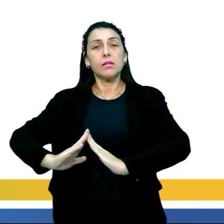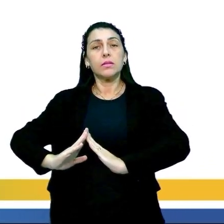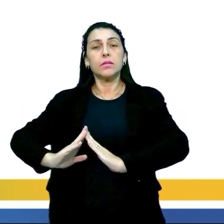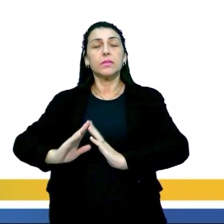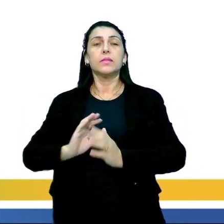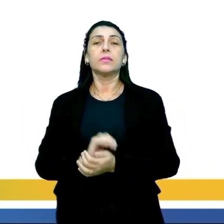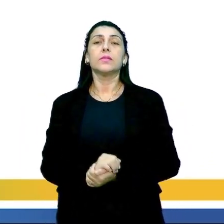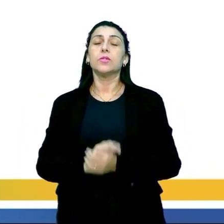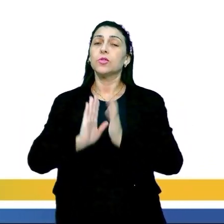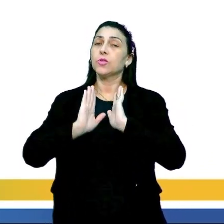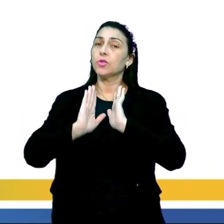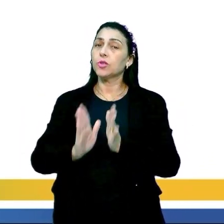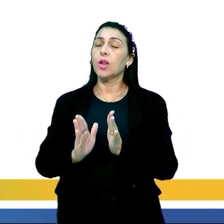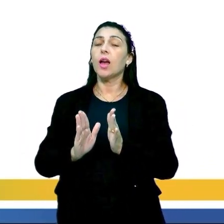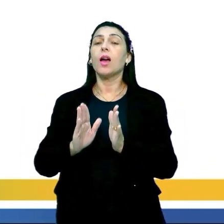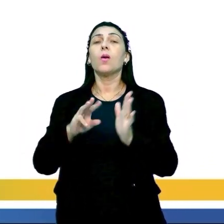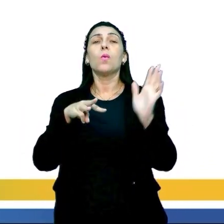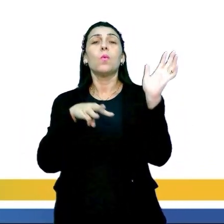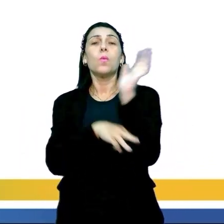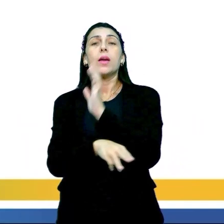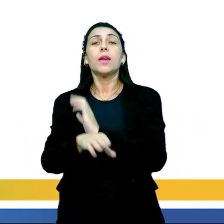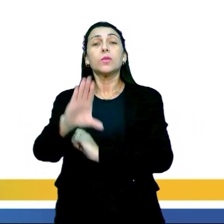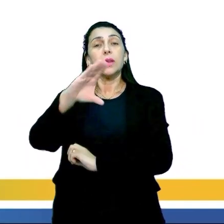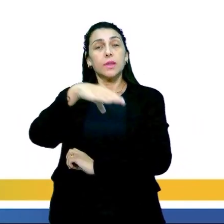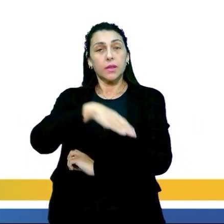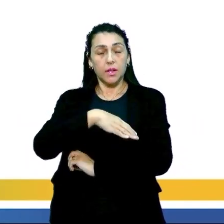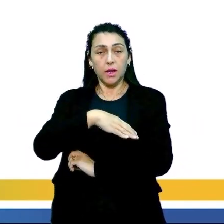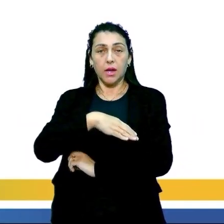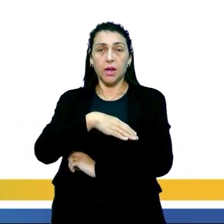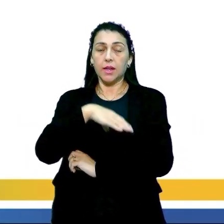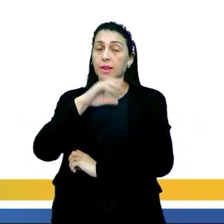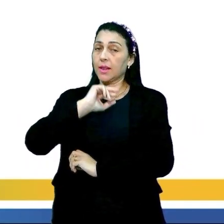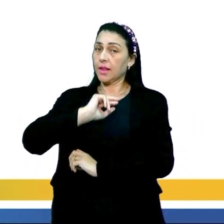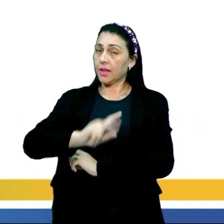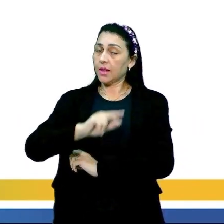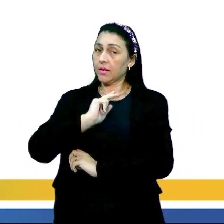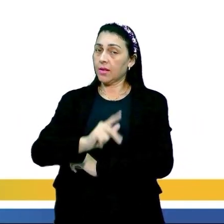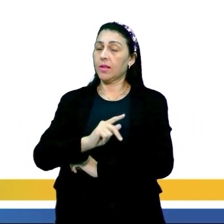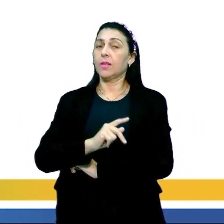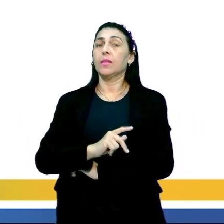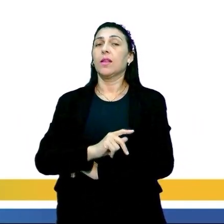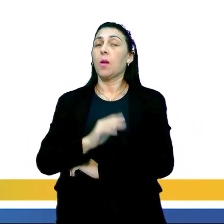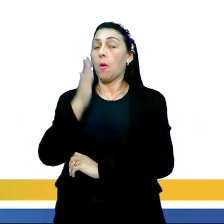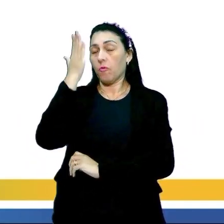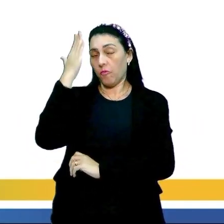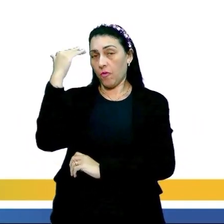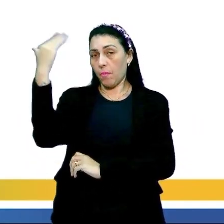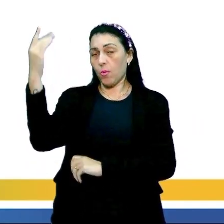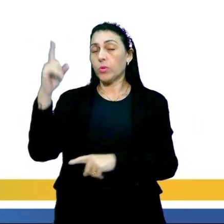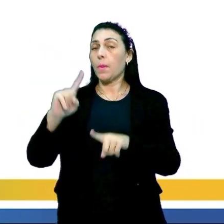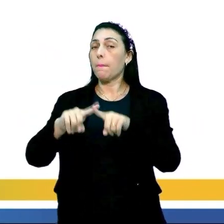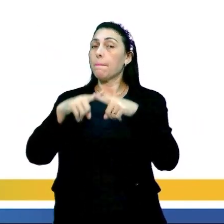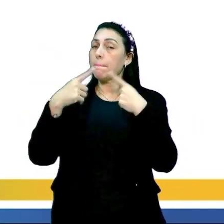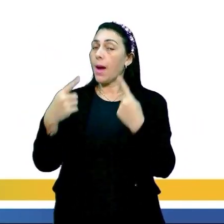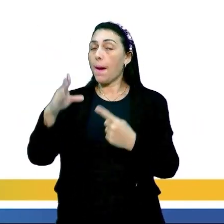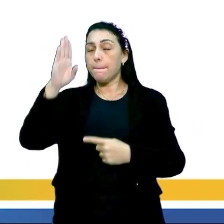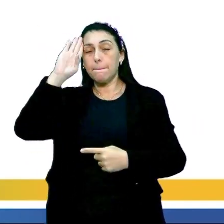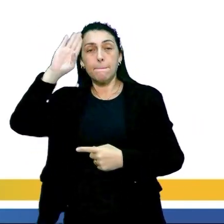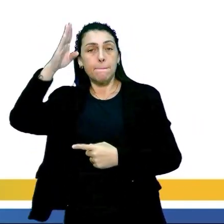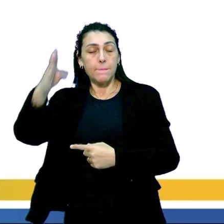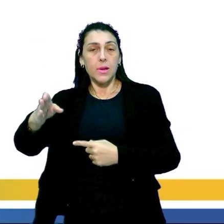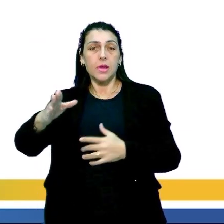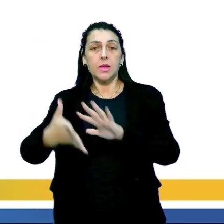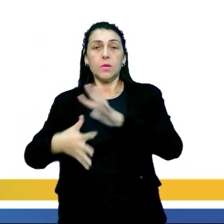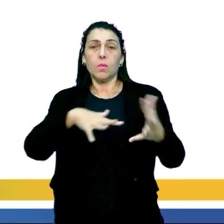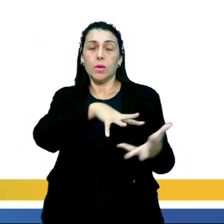enfim. Já o êxodo urbano ele nem sempre foi um fenômeno assim tão famoso, mas ultimamente, principalmente com a